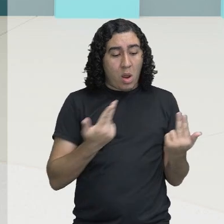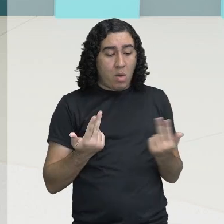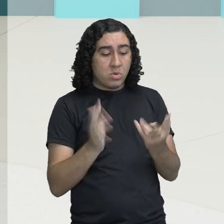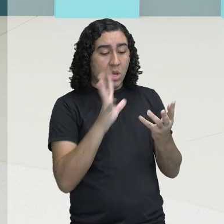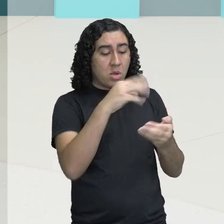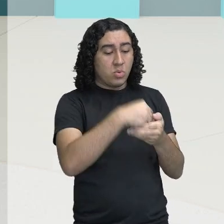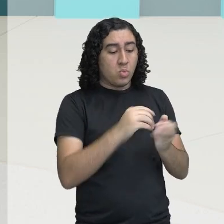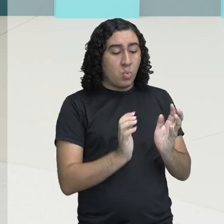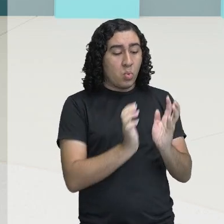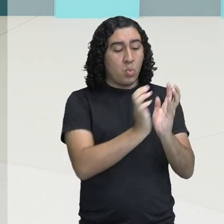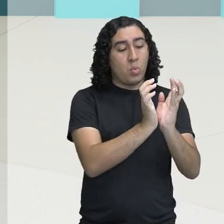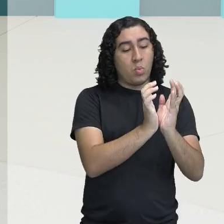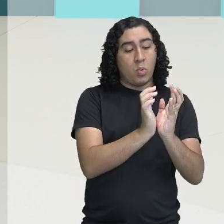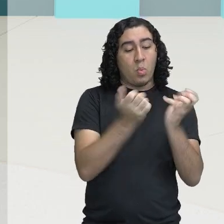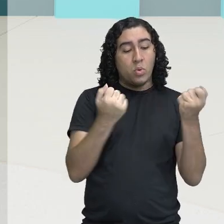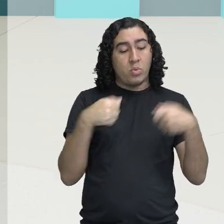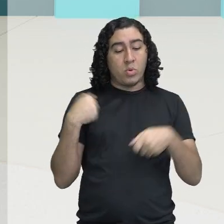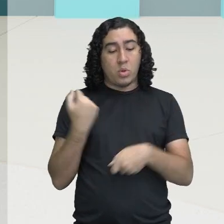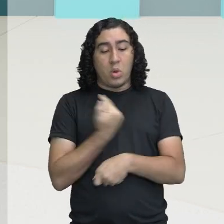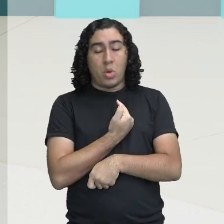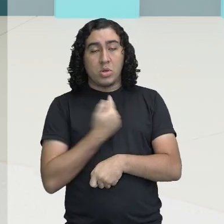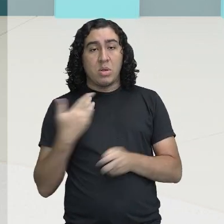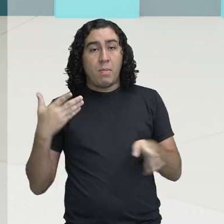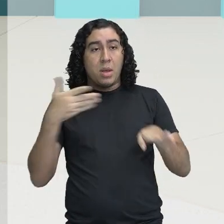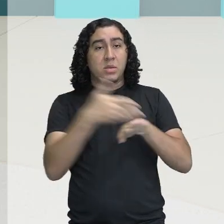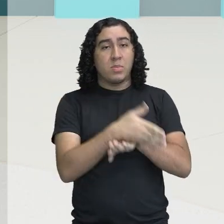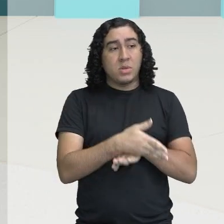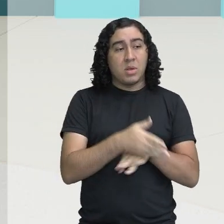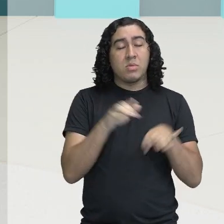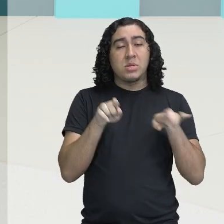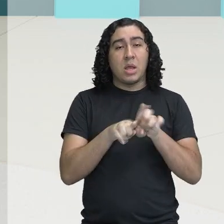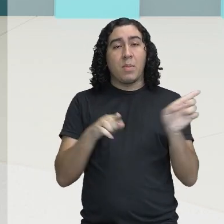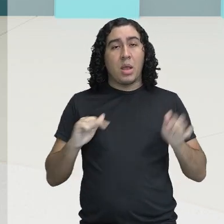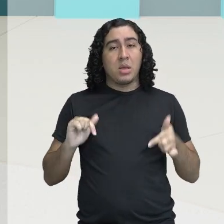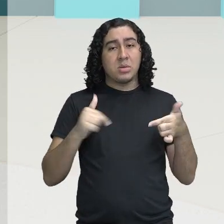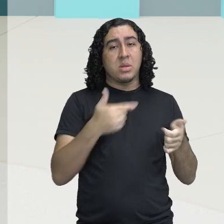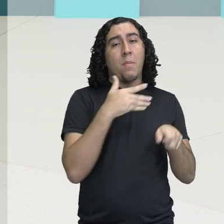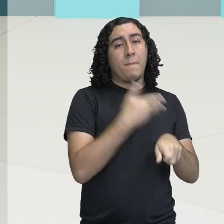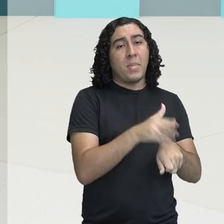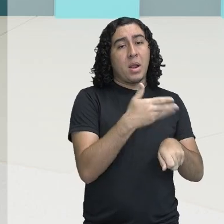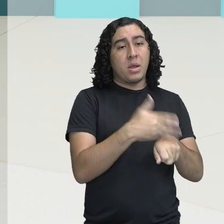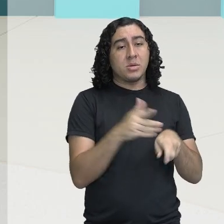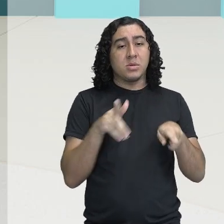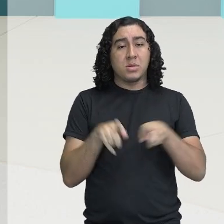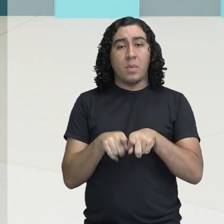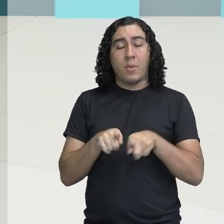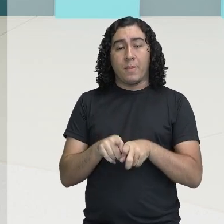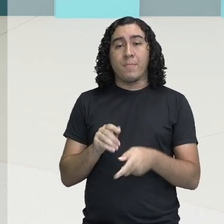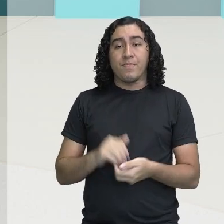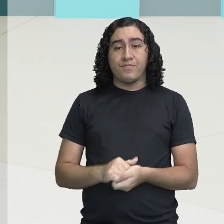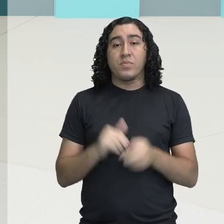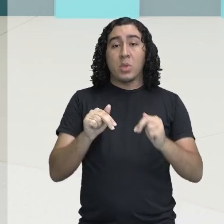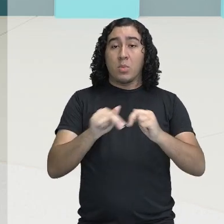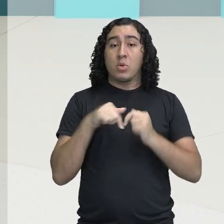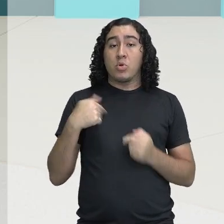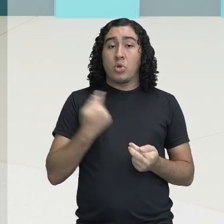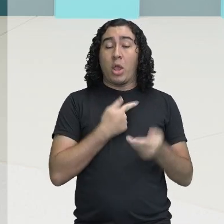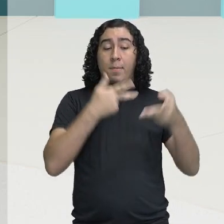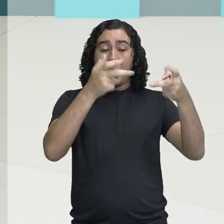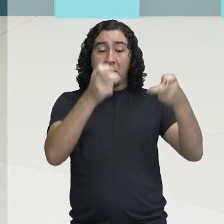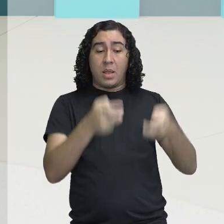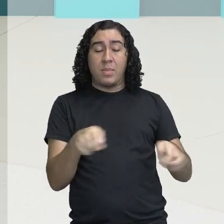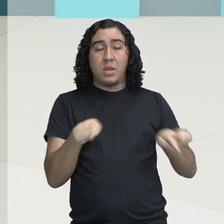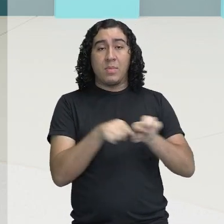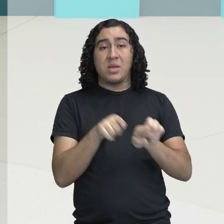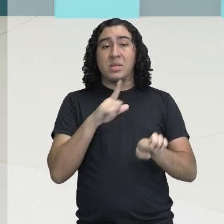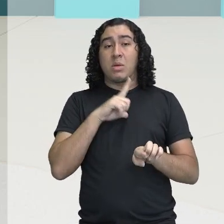gente pode trazer a participação, a prática, e assim vamos percebendo que existe